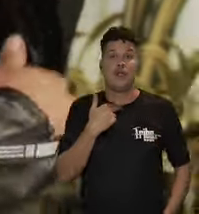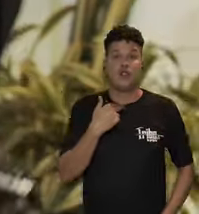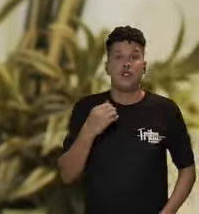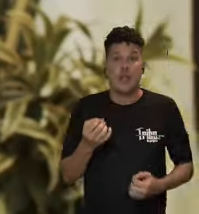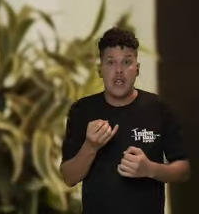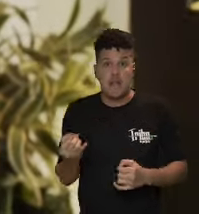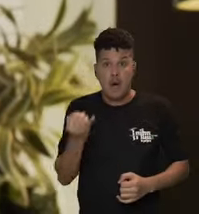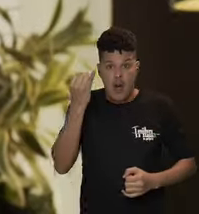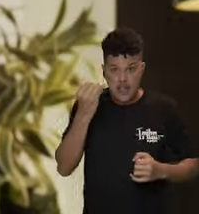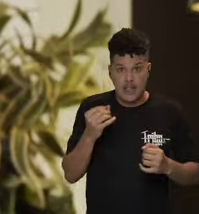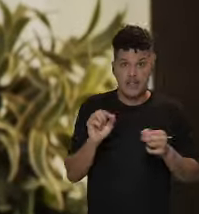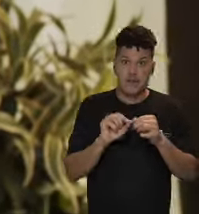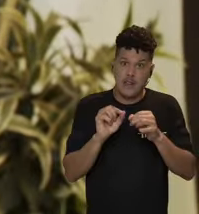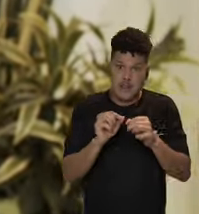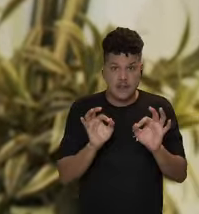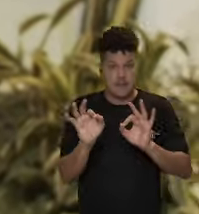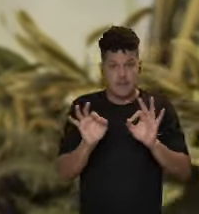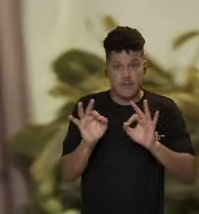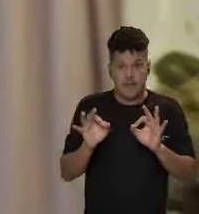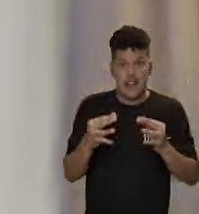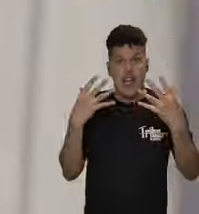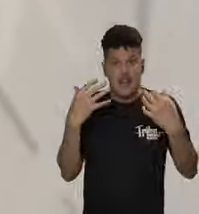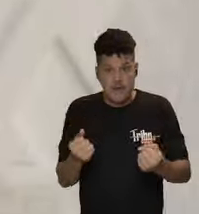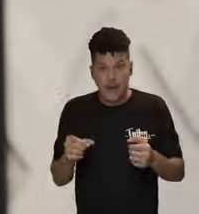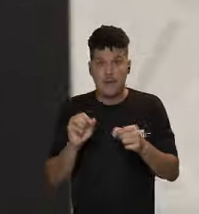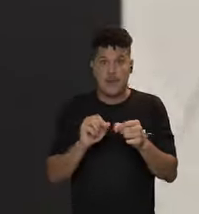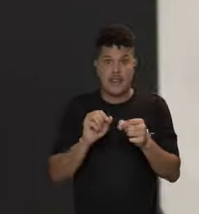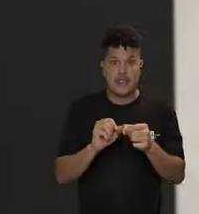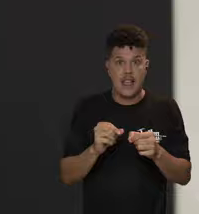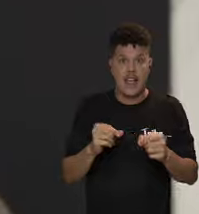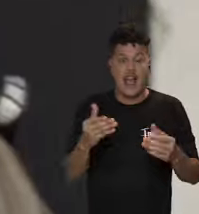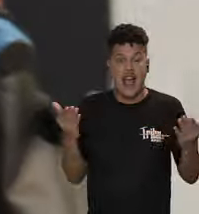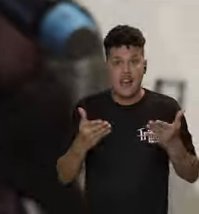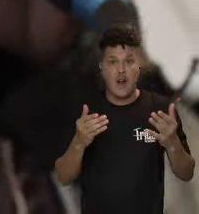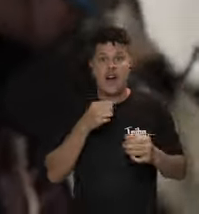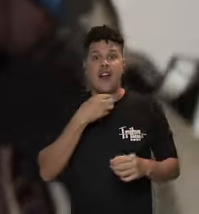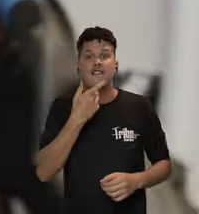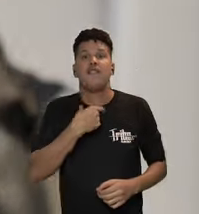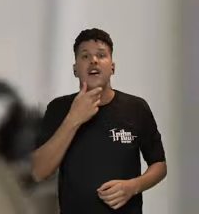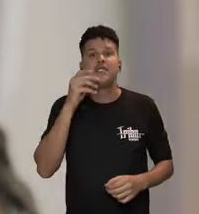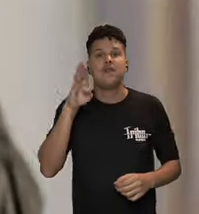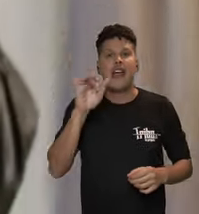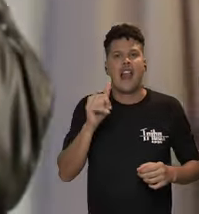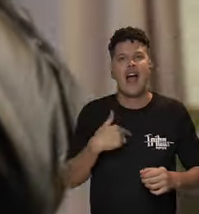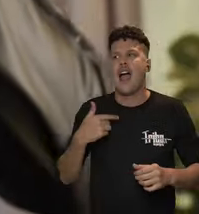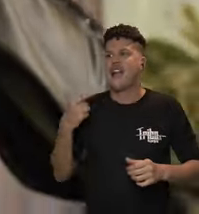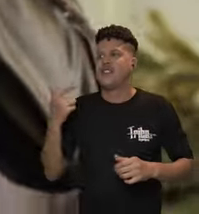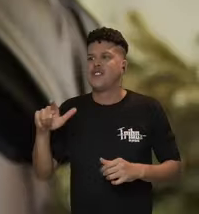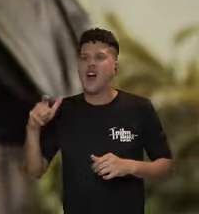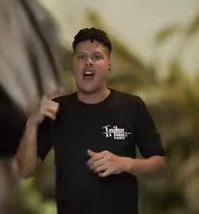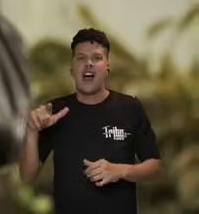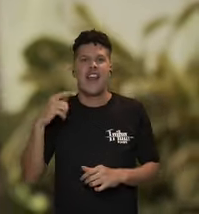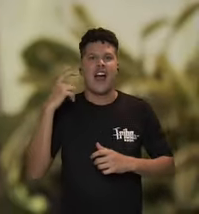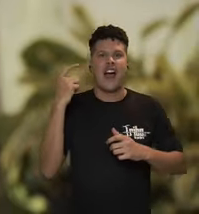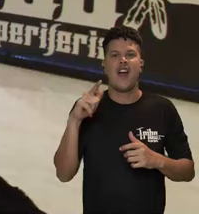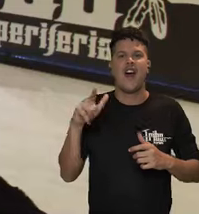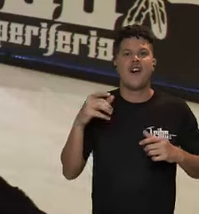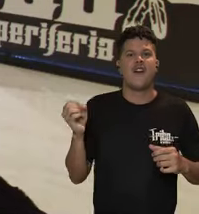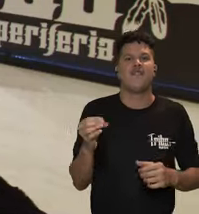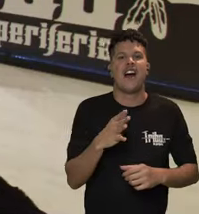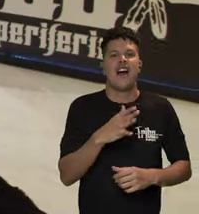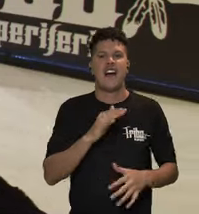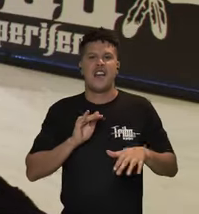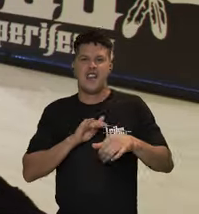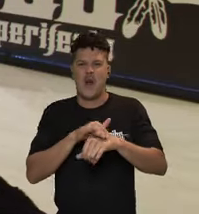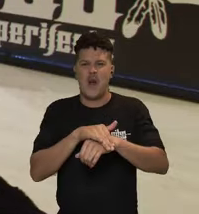E vamos seguir na parte da Bela Dona, né, mano? Bora! Aqui, ó. A história é outra. É. E essa noite eu tô